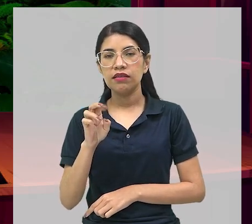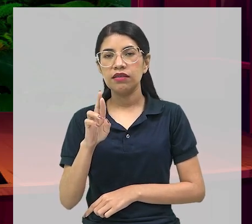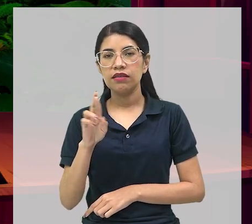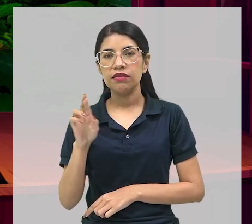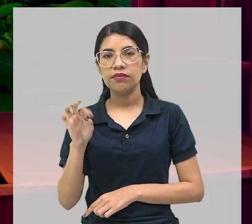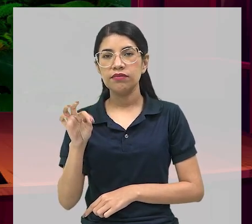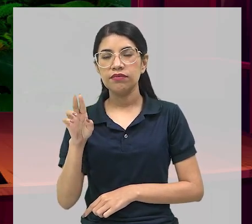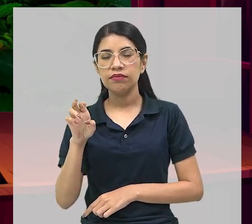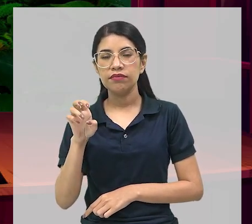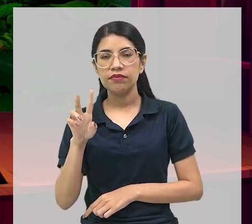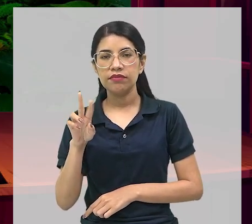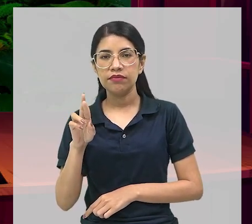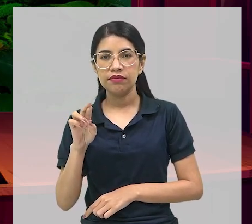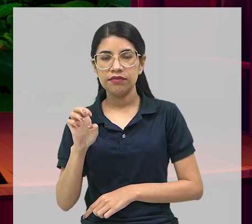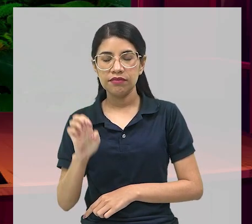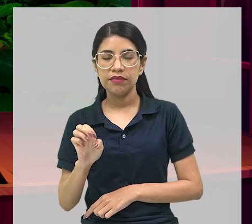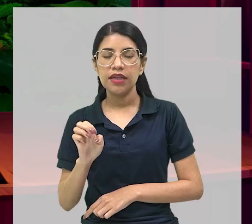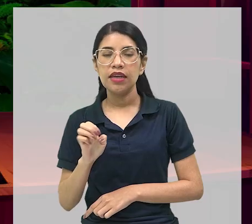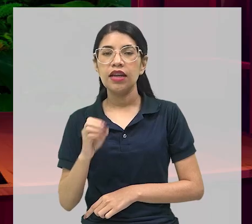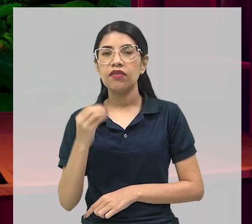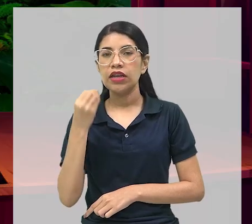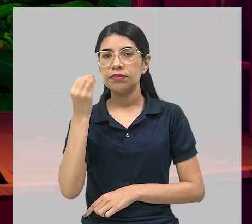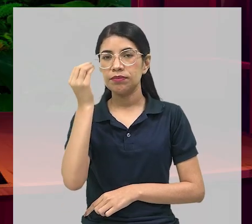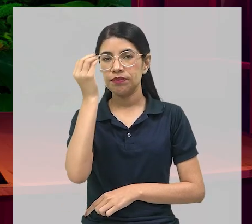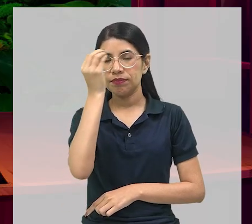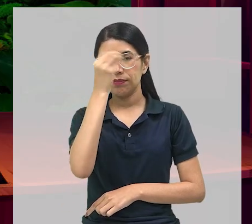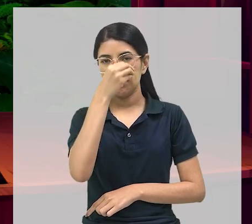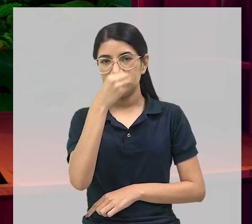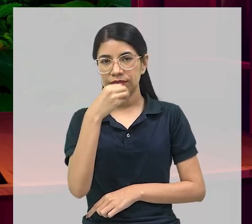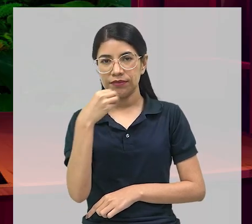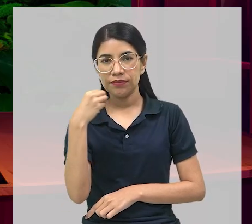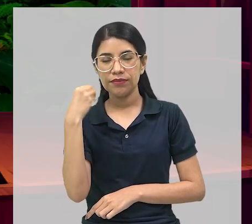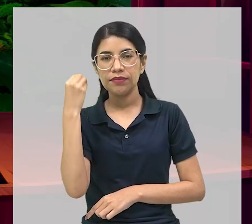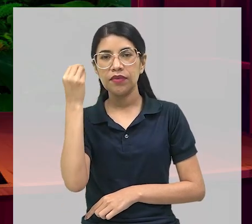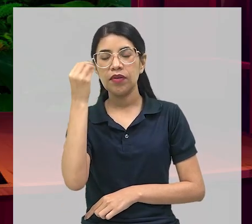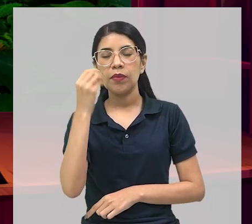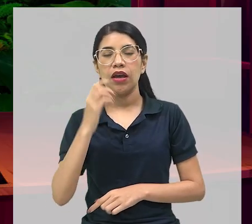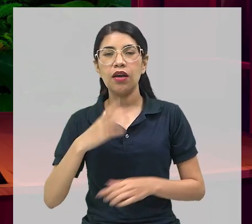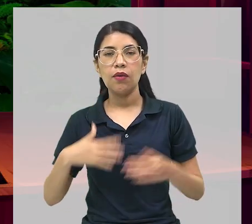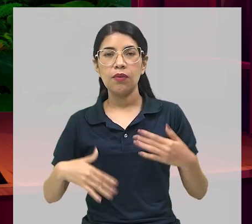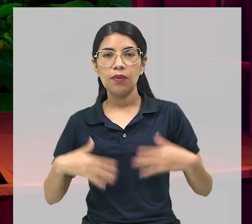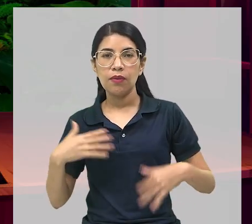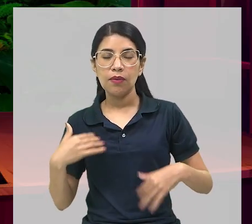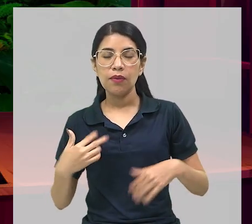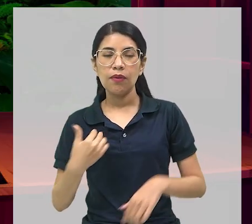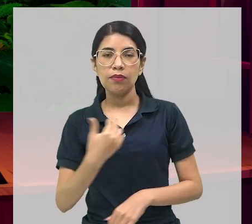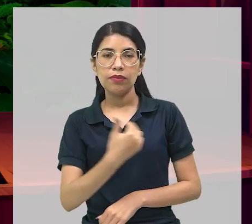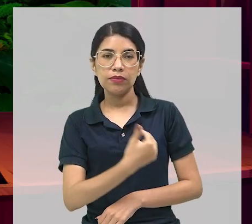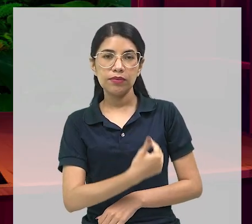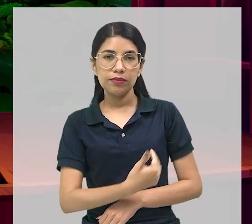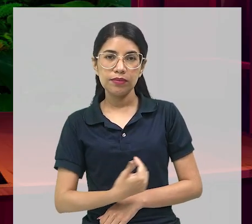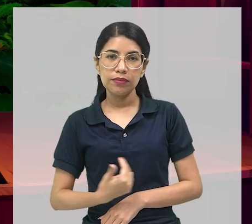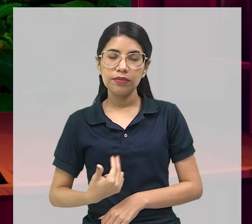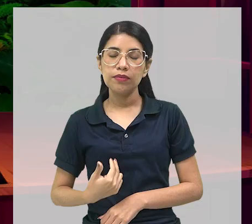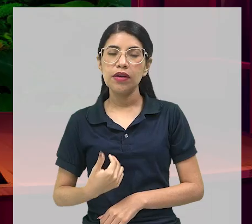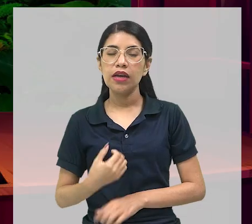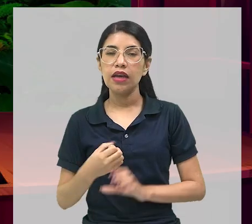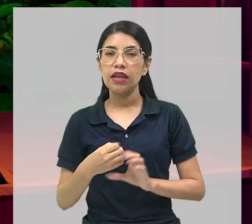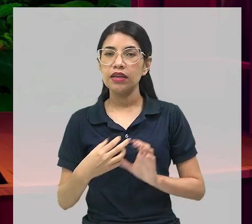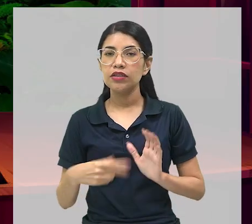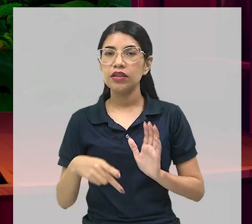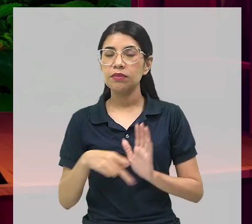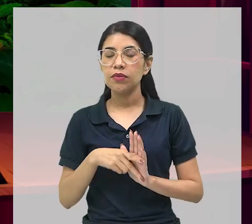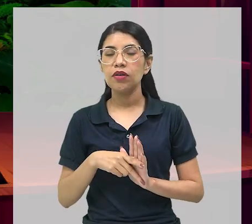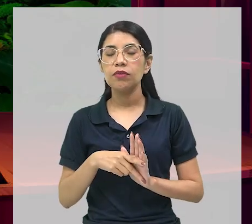lá fazer a maquiagem, a pintura corporal, a caracterização desse ator para